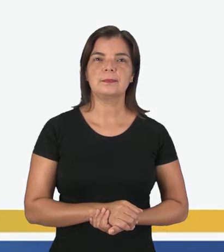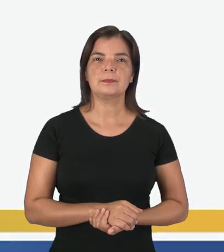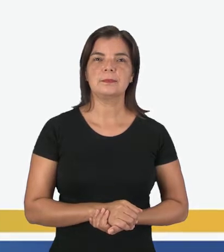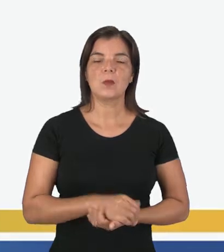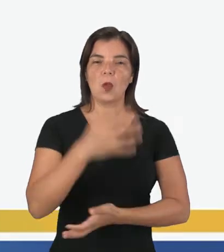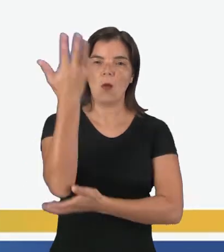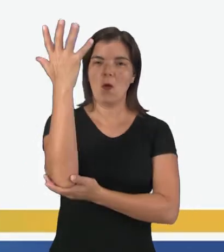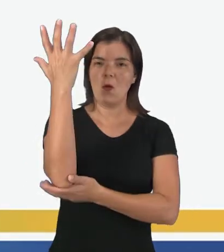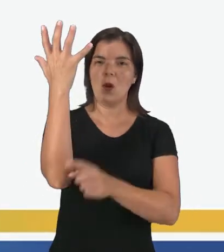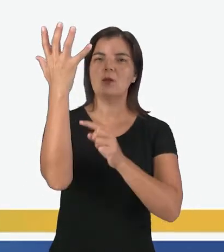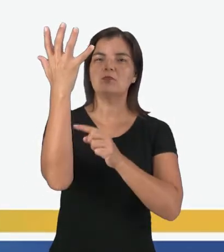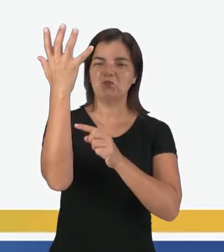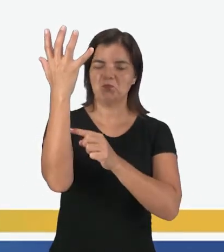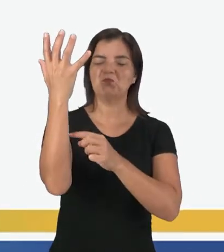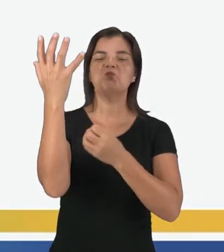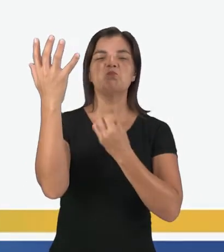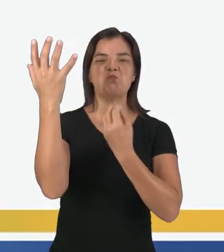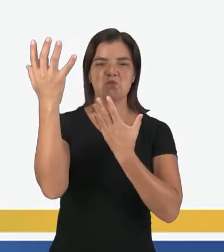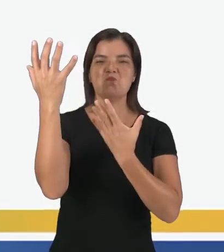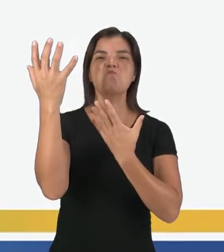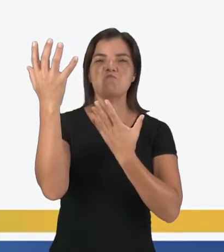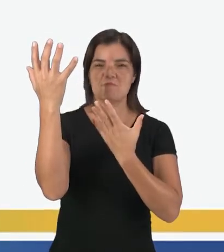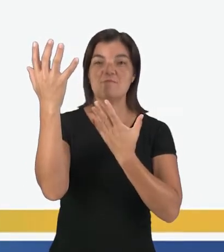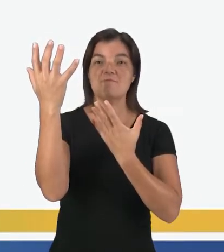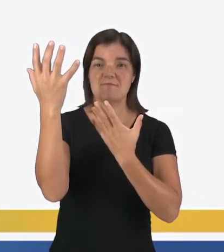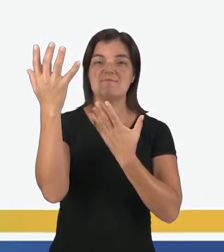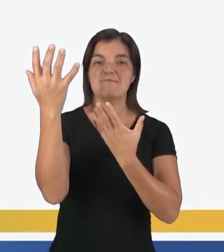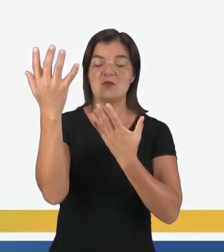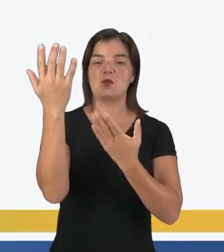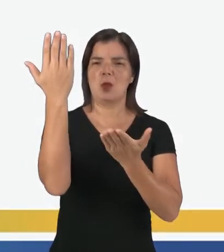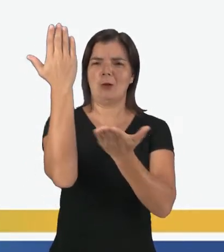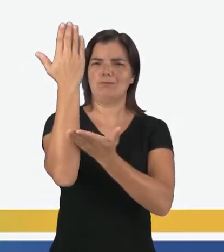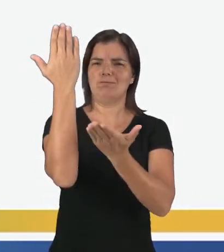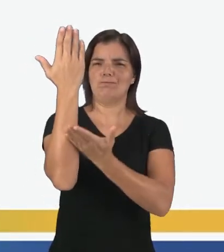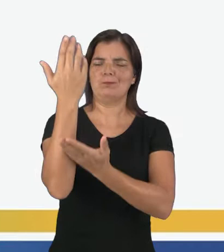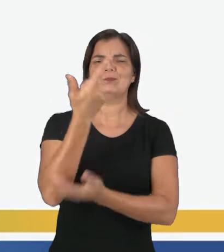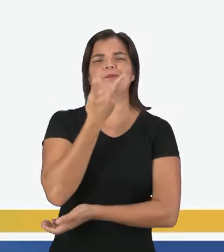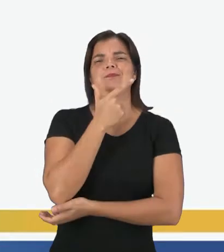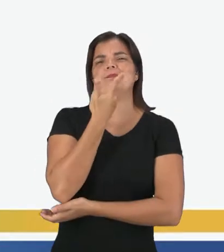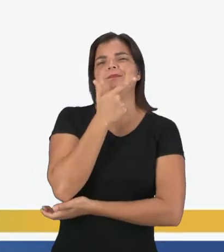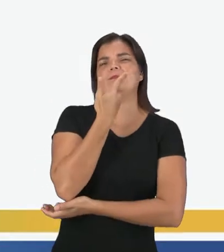Essa árvore vai me dar muitas madeiras.